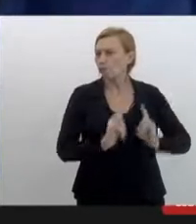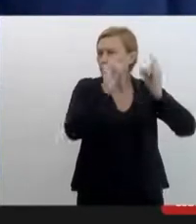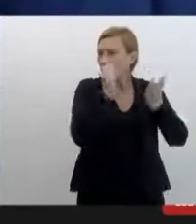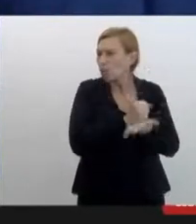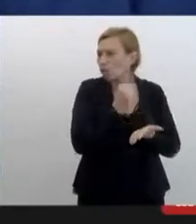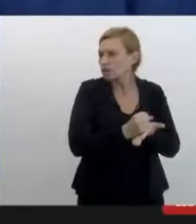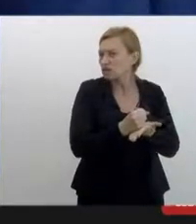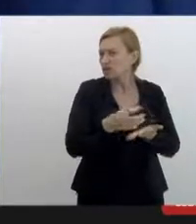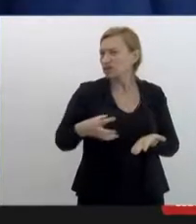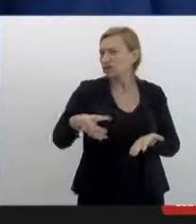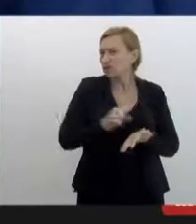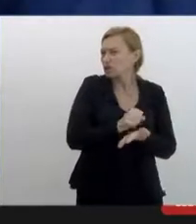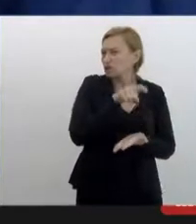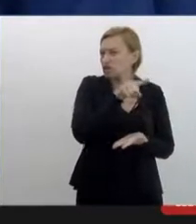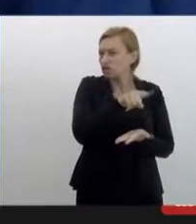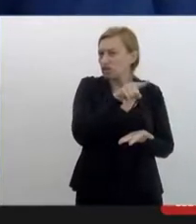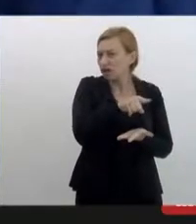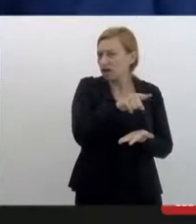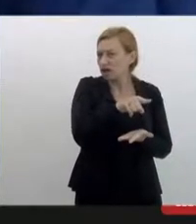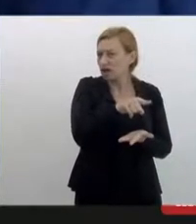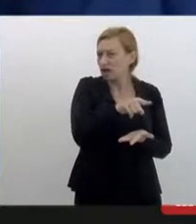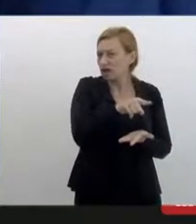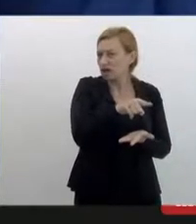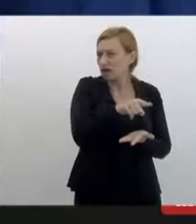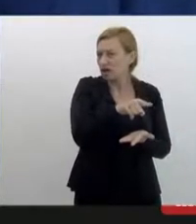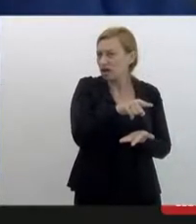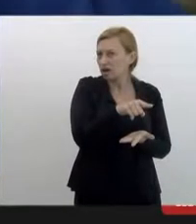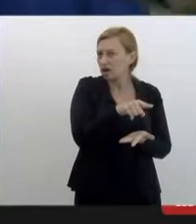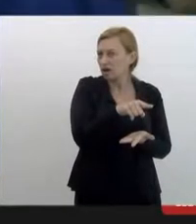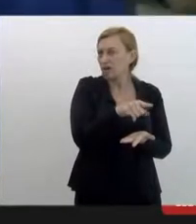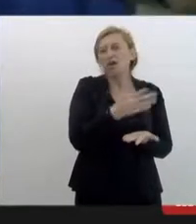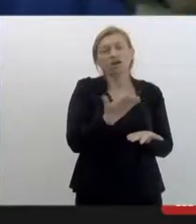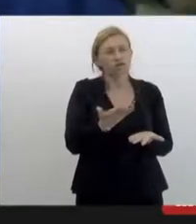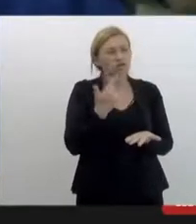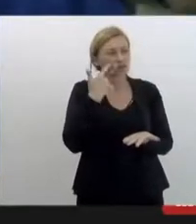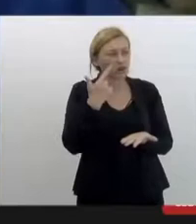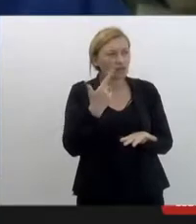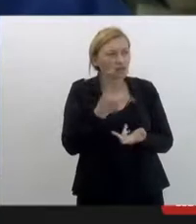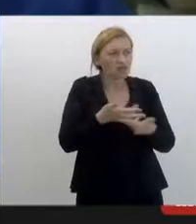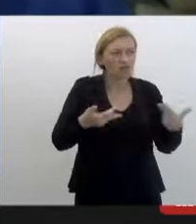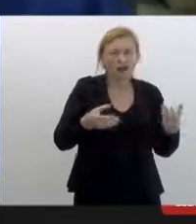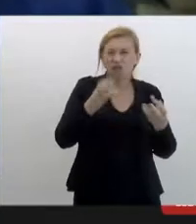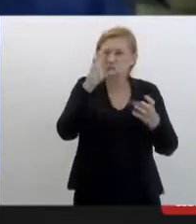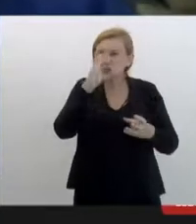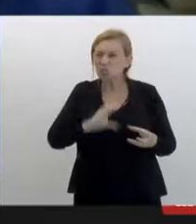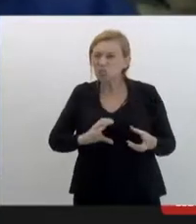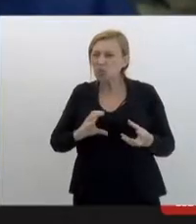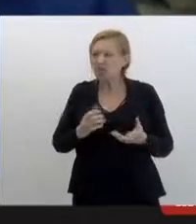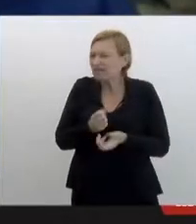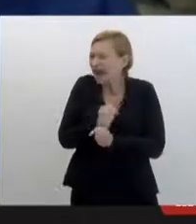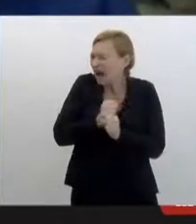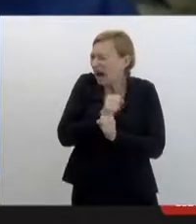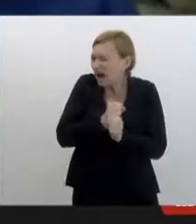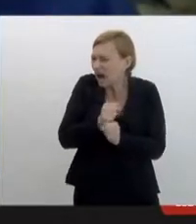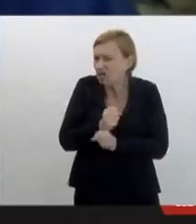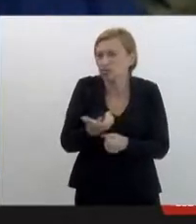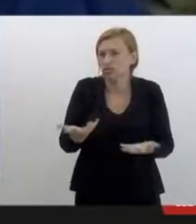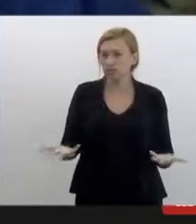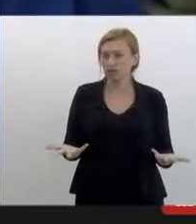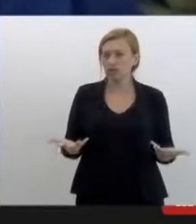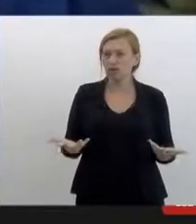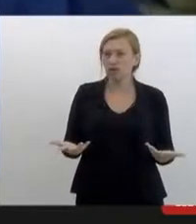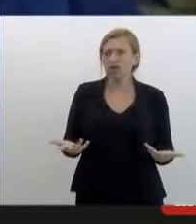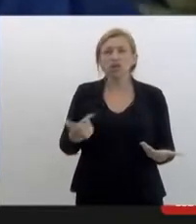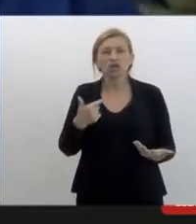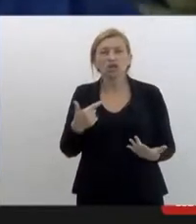está no registro de imóveis completamente louco. Então, eu vejo uma série de comportamentos, há anos, que nós